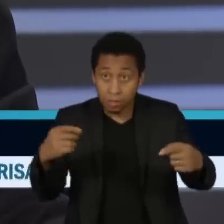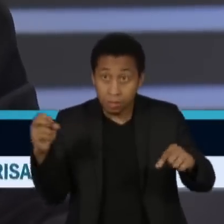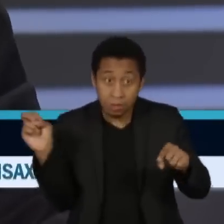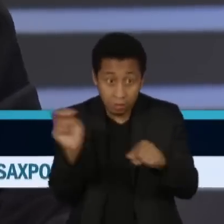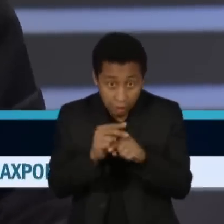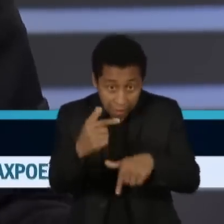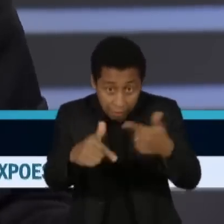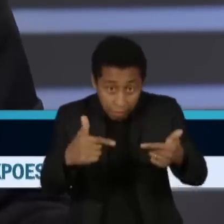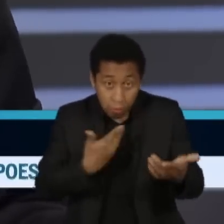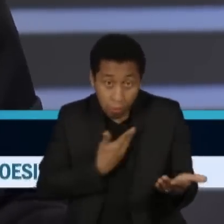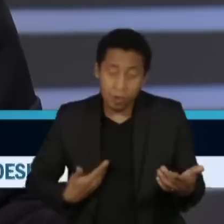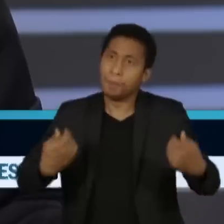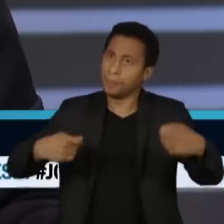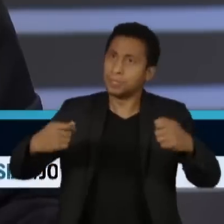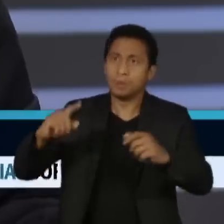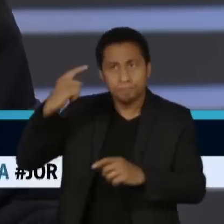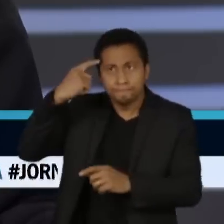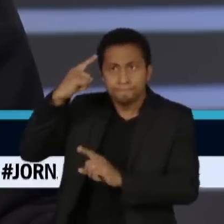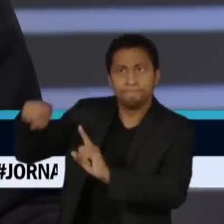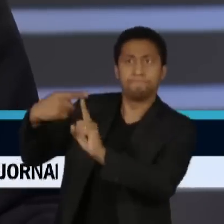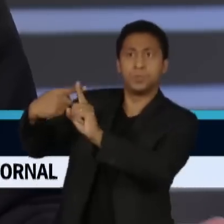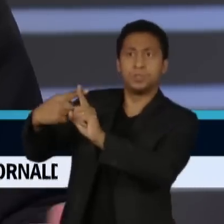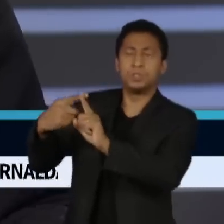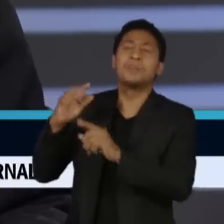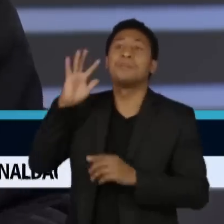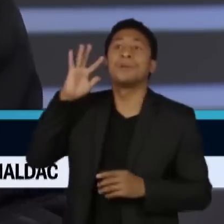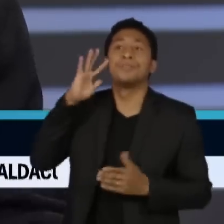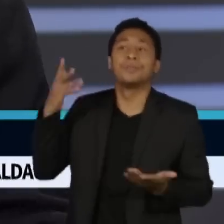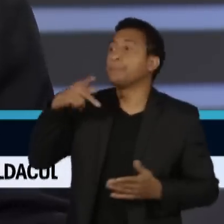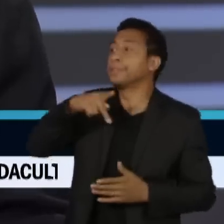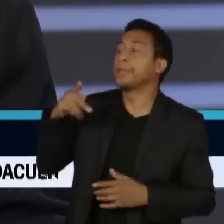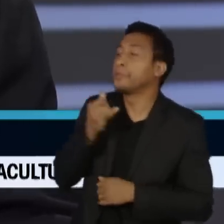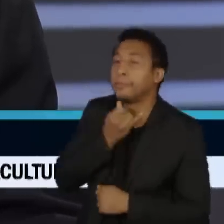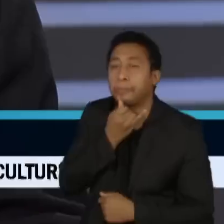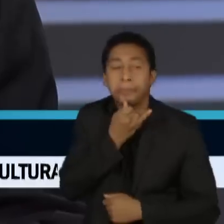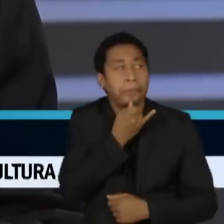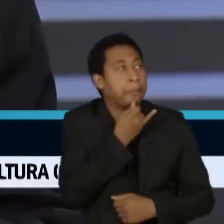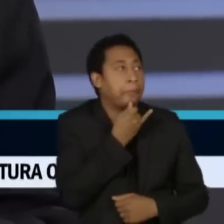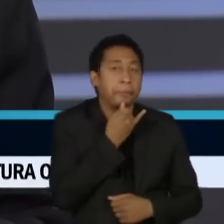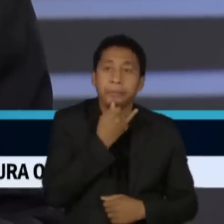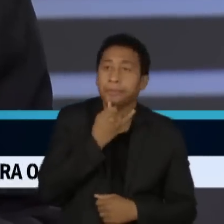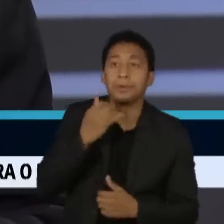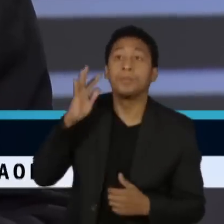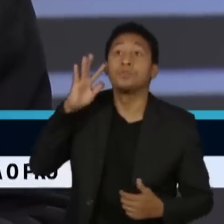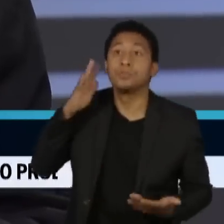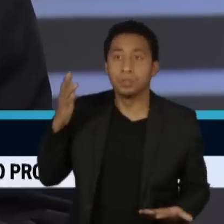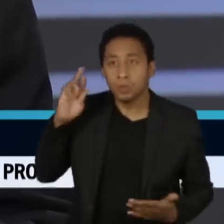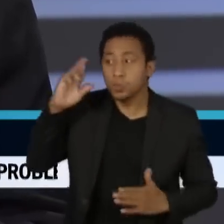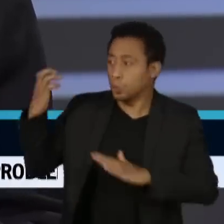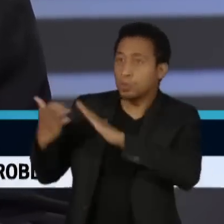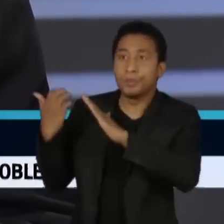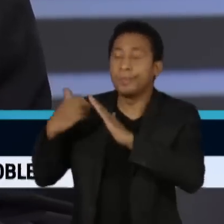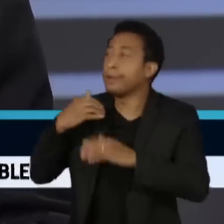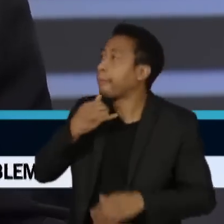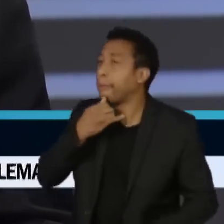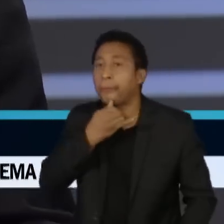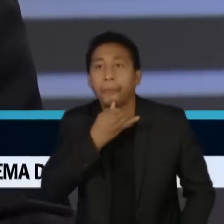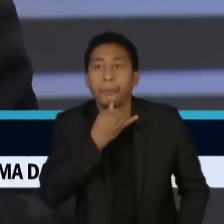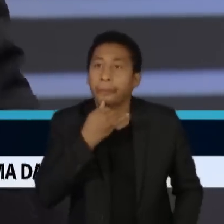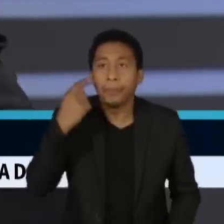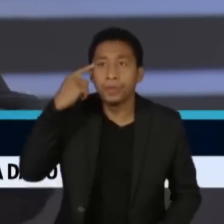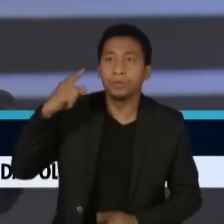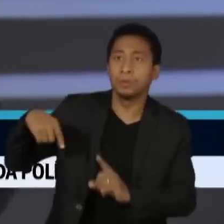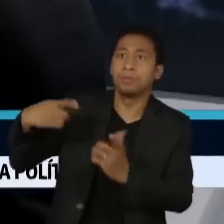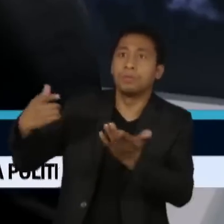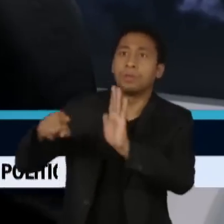você vai fazer o quê imagina um empresário deprimido ou um presidente da república agora a minha impressão ainda não há clareza mesmo o